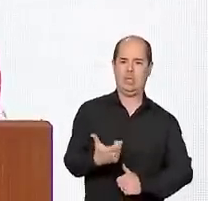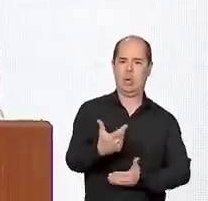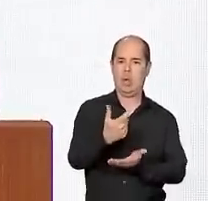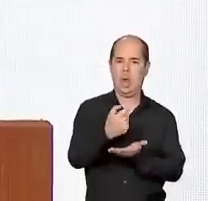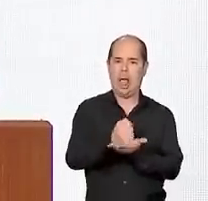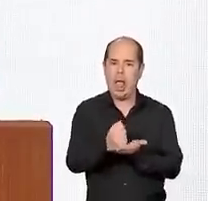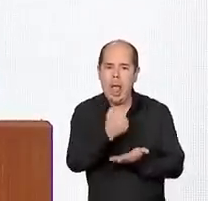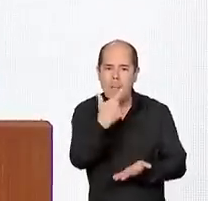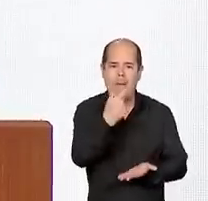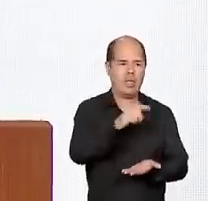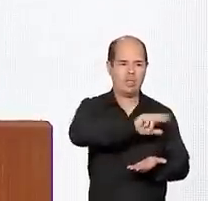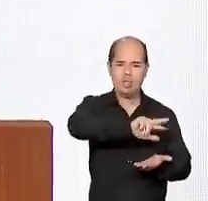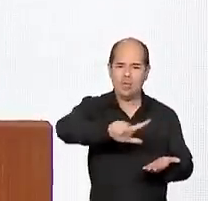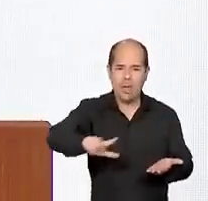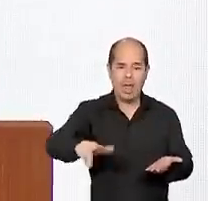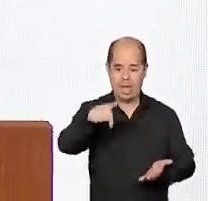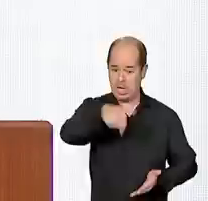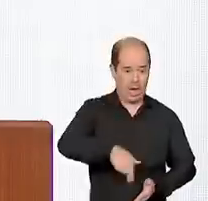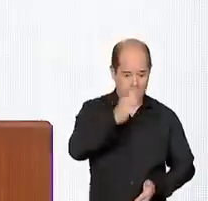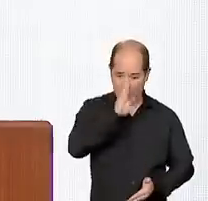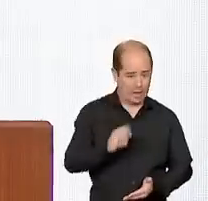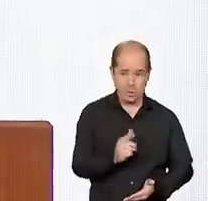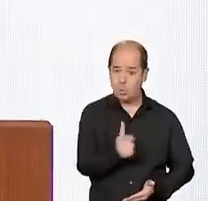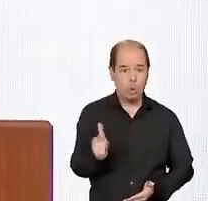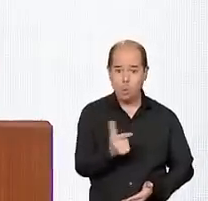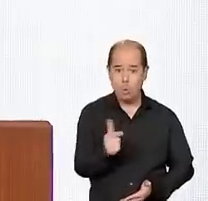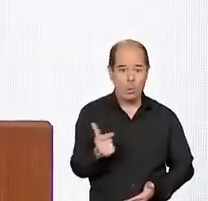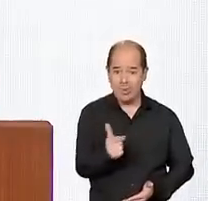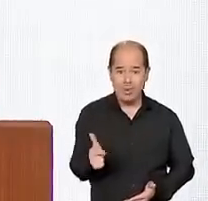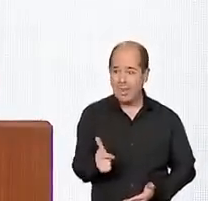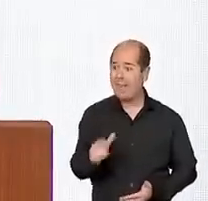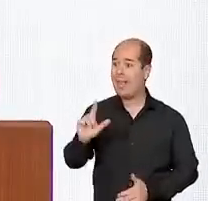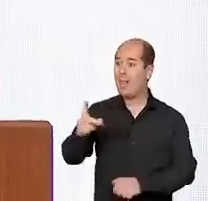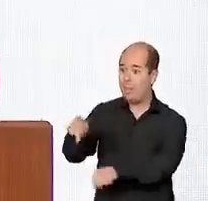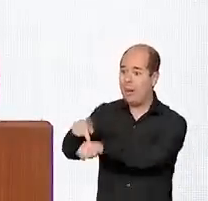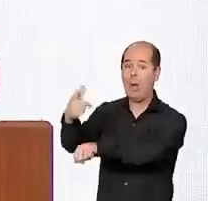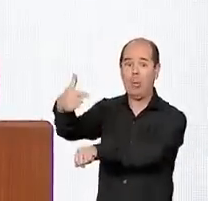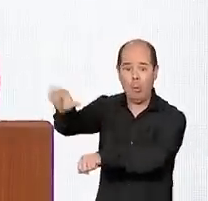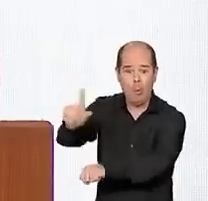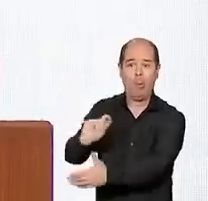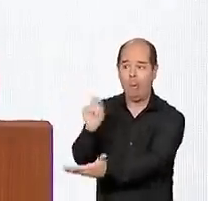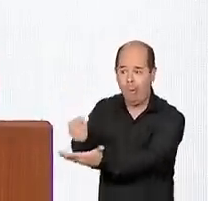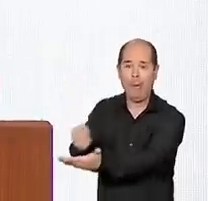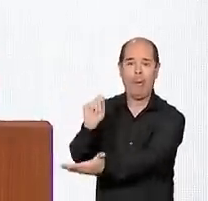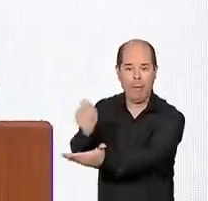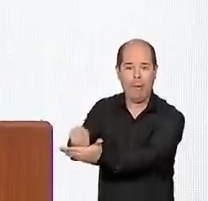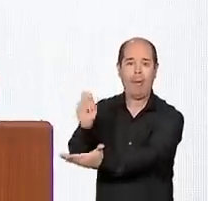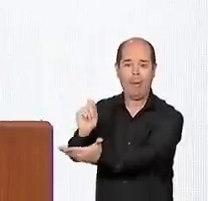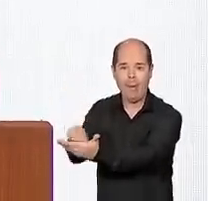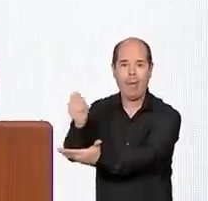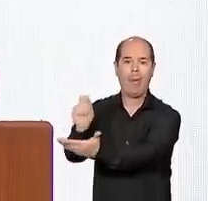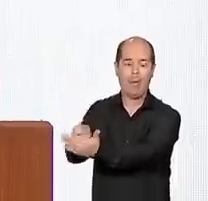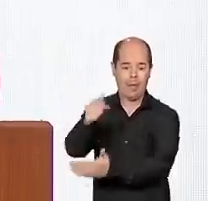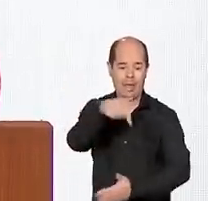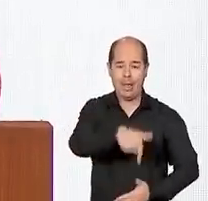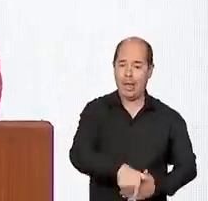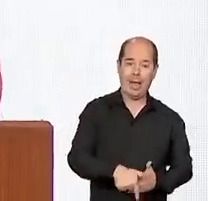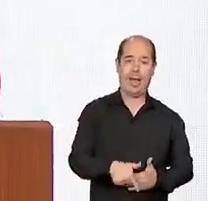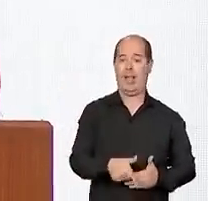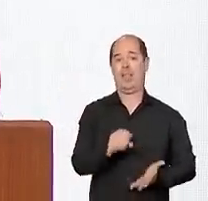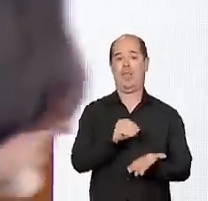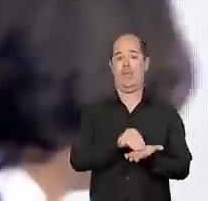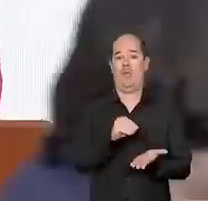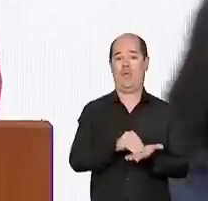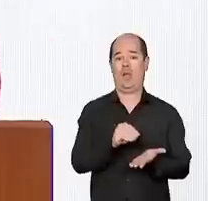cada vez mais elevados, são 2 bilhões de reais. Então, quando falamos de sustentabilidade, falamos